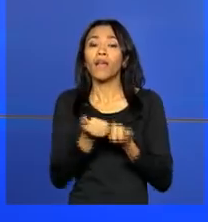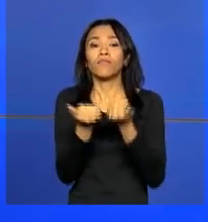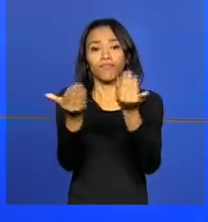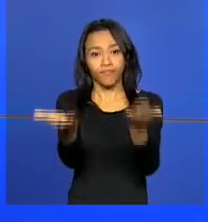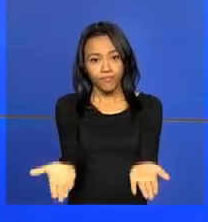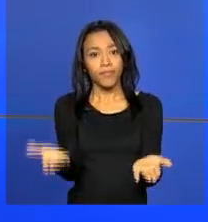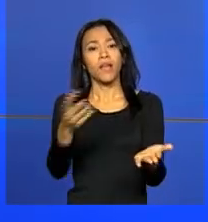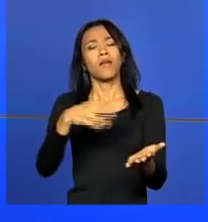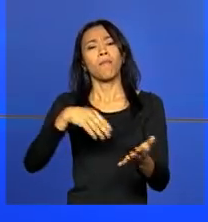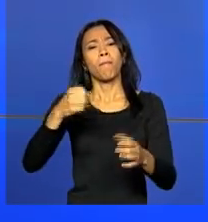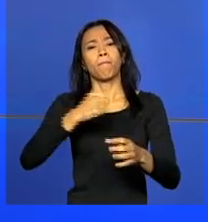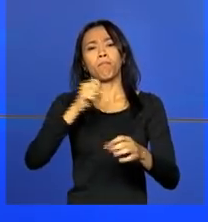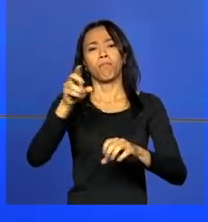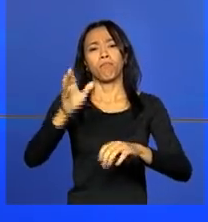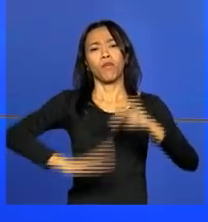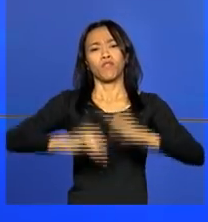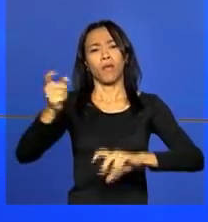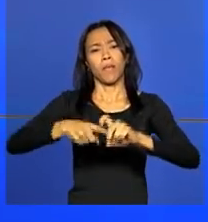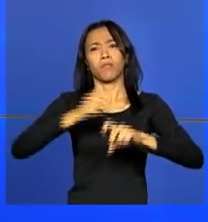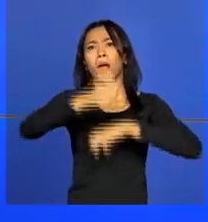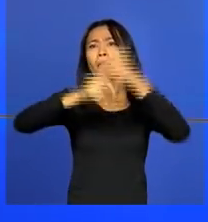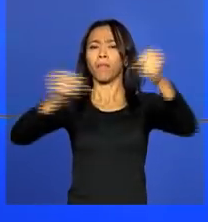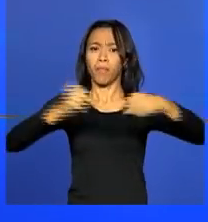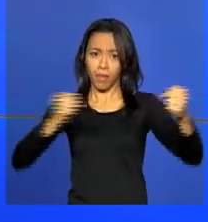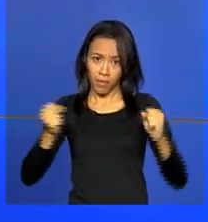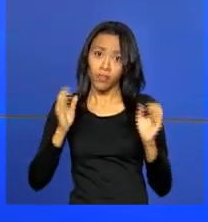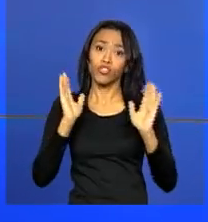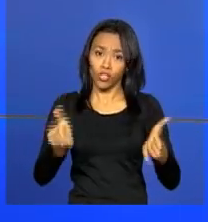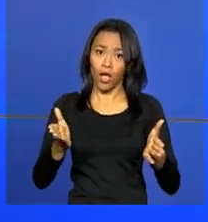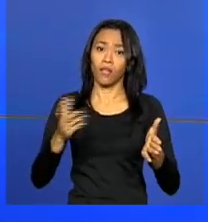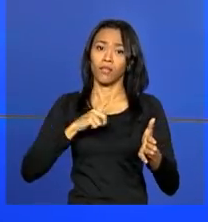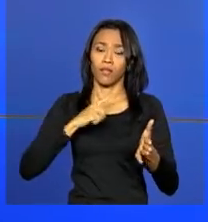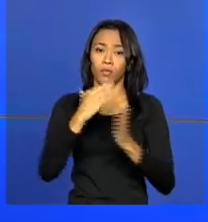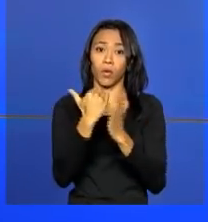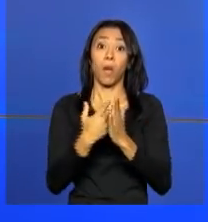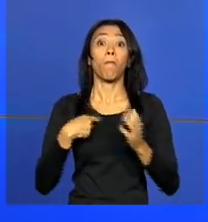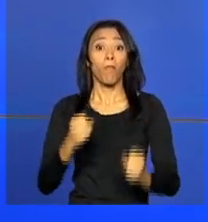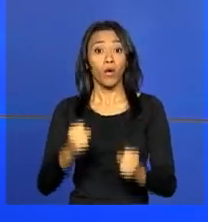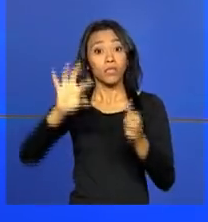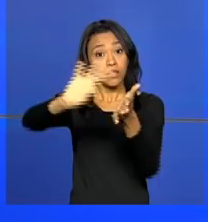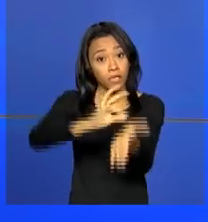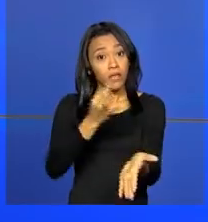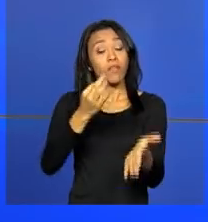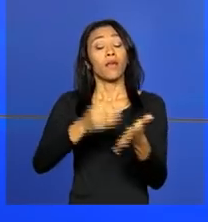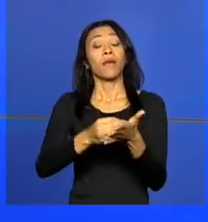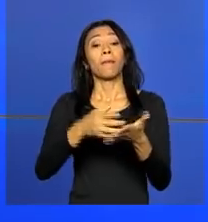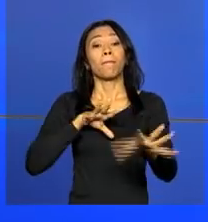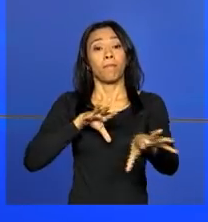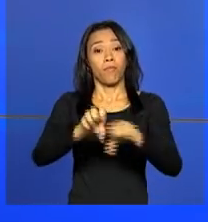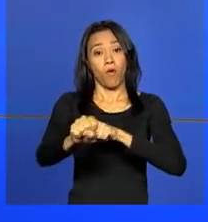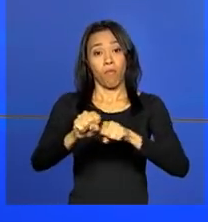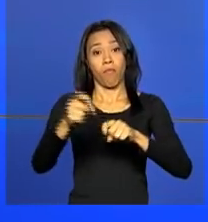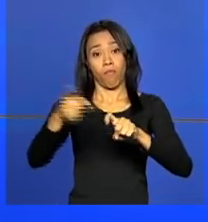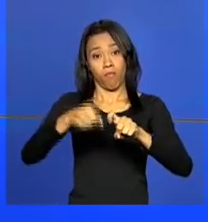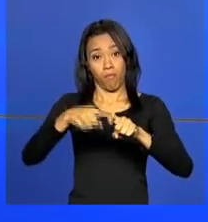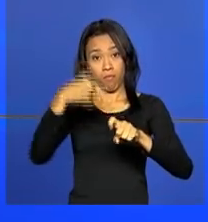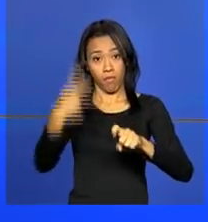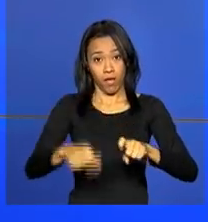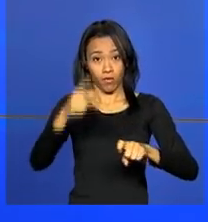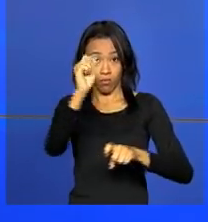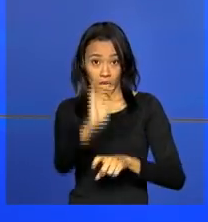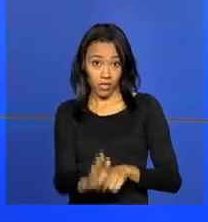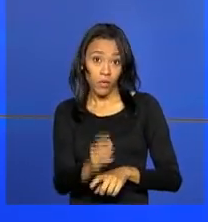nas cidades que já são atendidas pelo programa. Podem se inscrever médicos brasileiros com registro no país e, em caso de